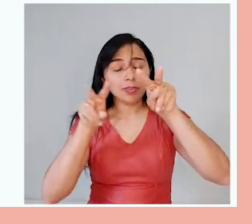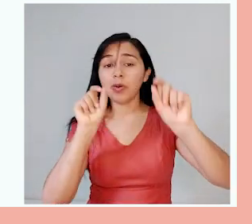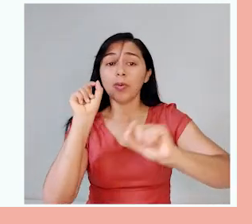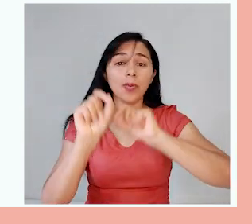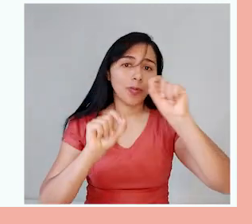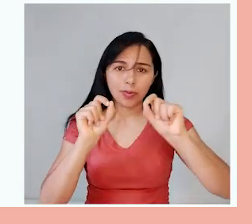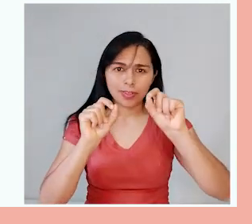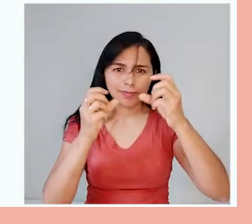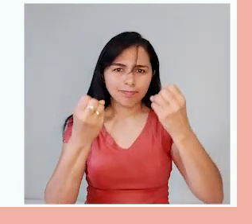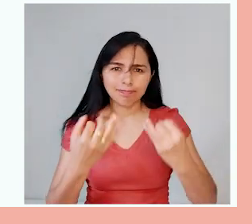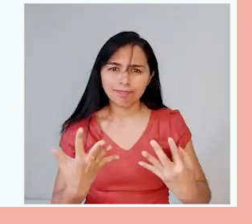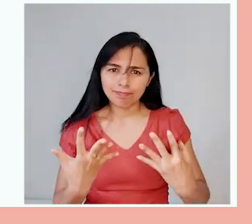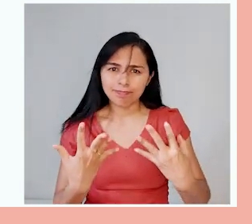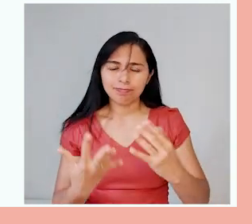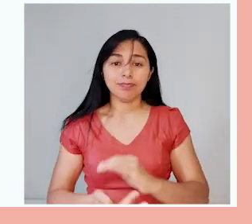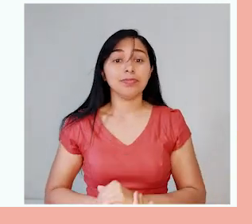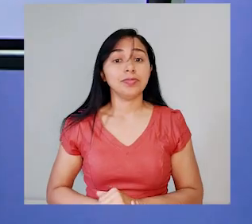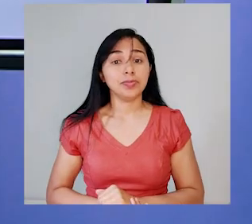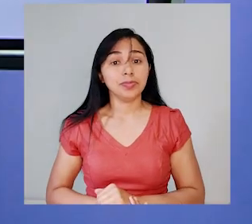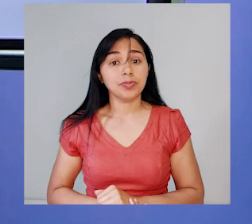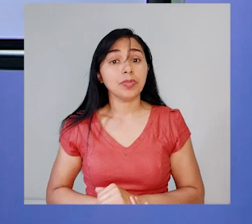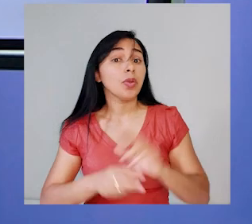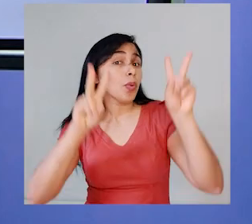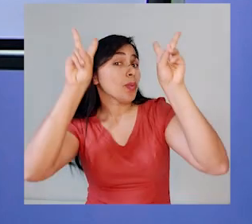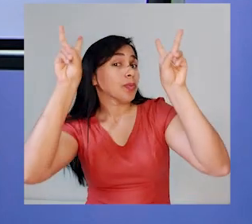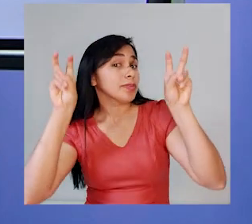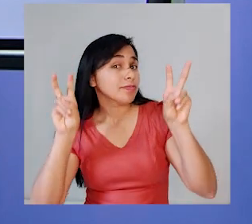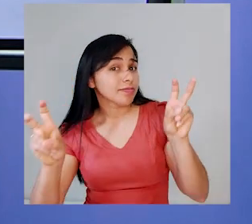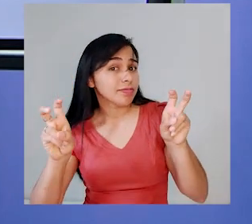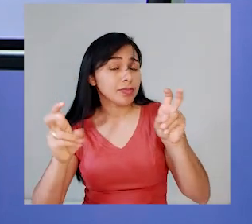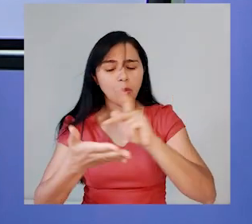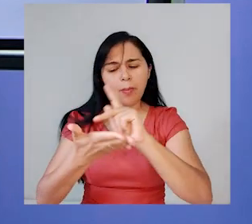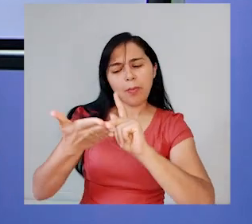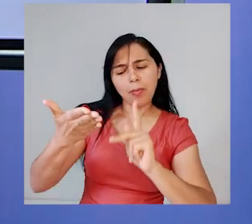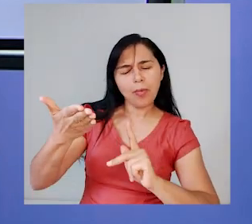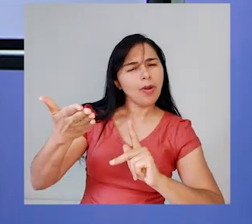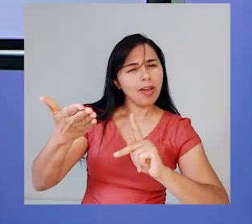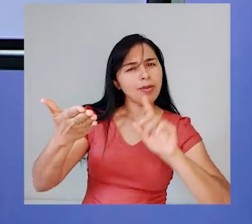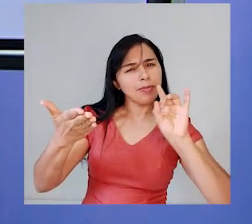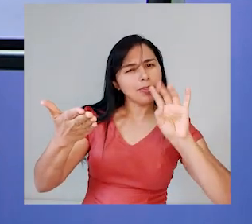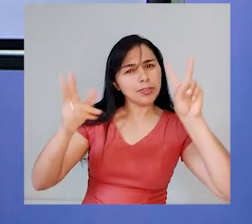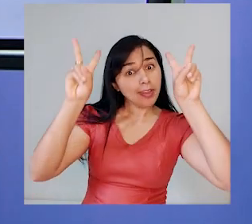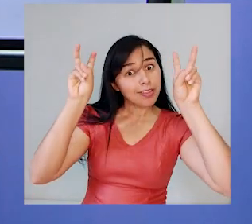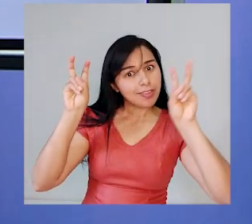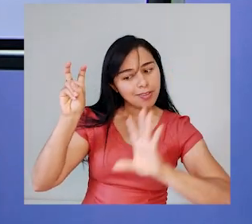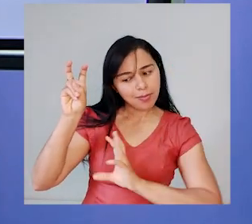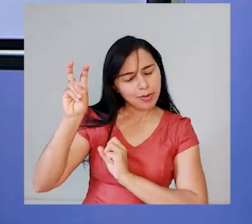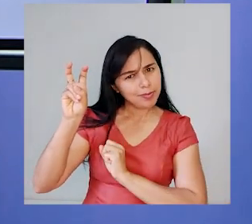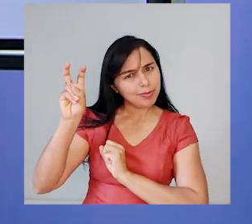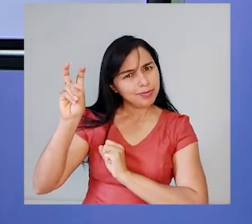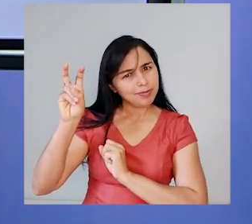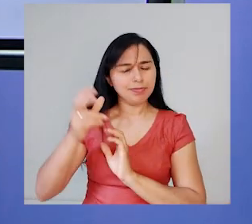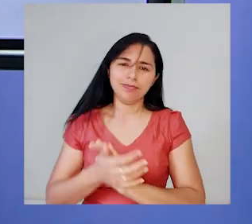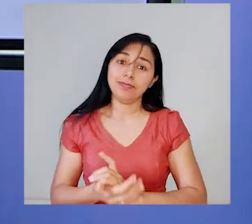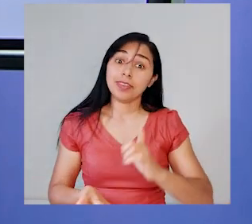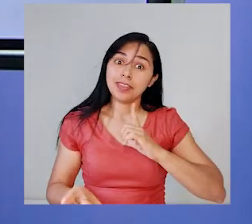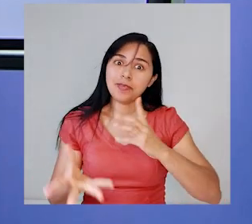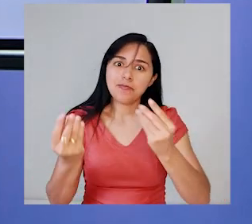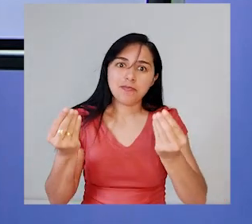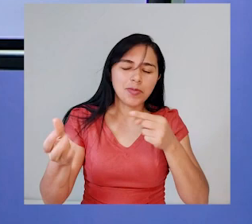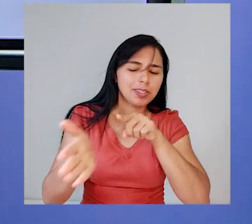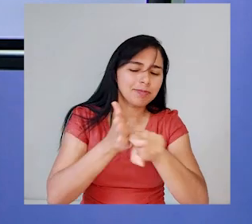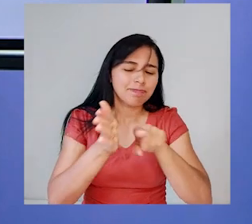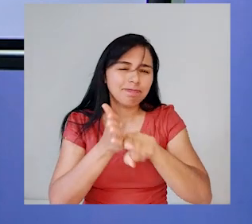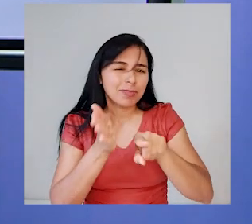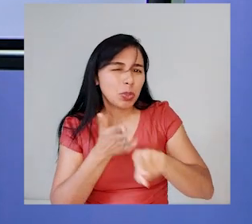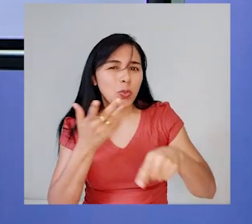isso? E quanto aos temas? Será que poema só fala de amor? São muitas perguntas e a gente